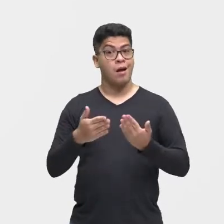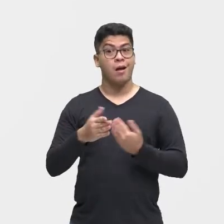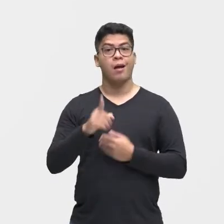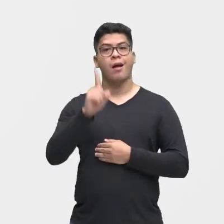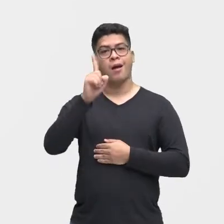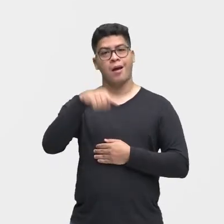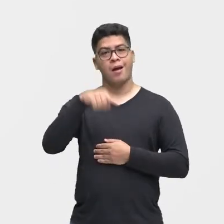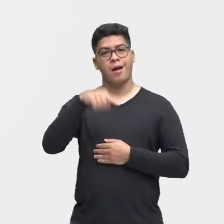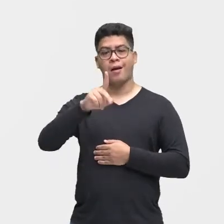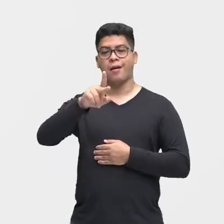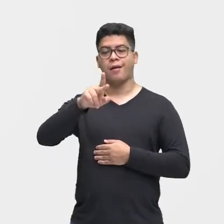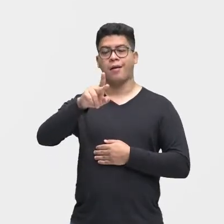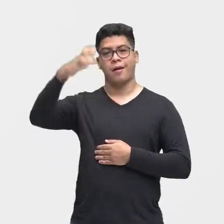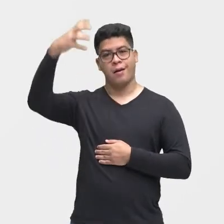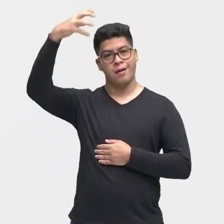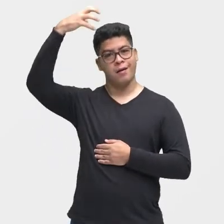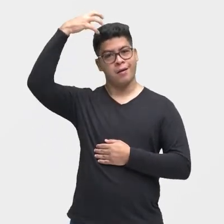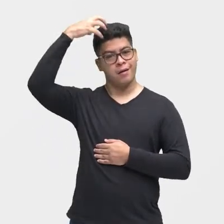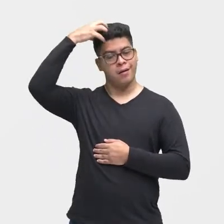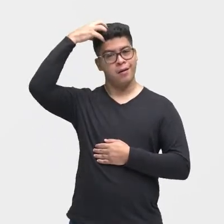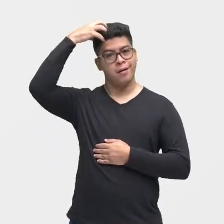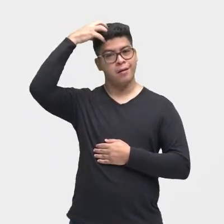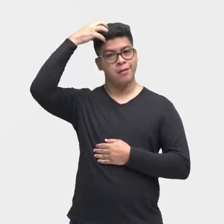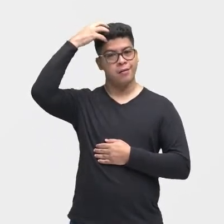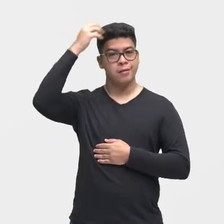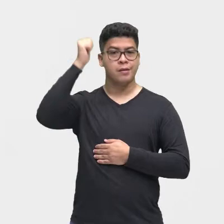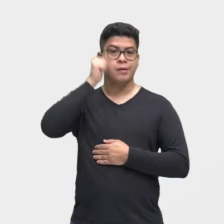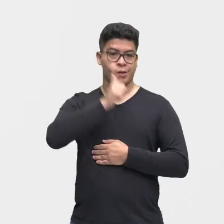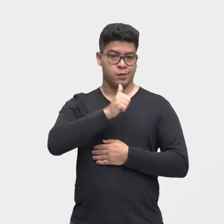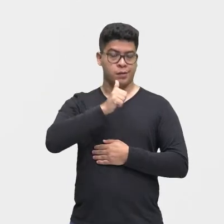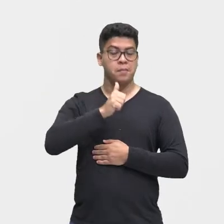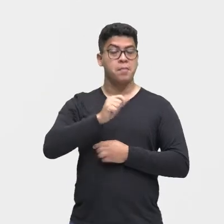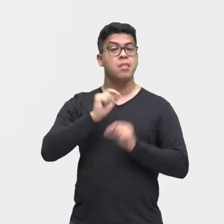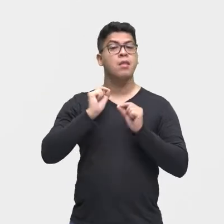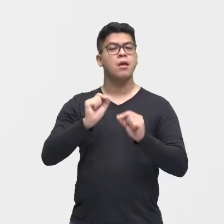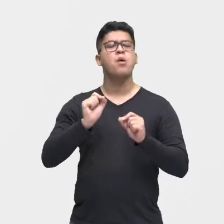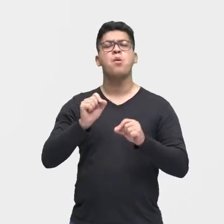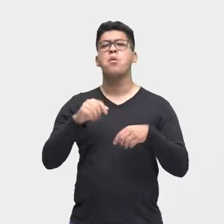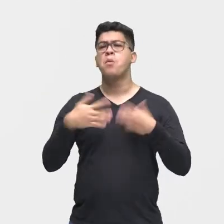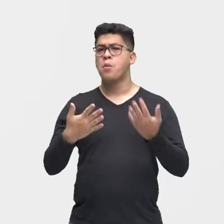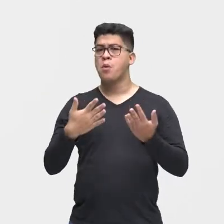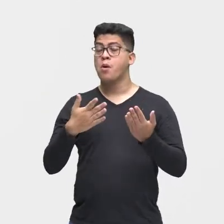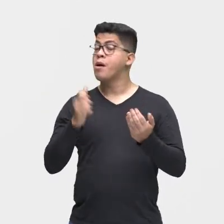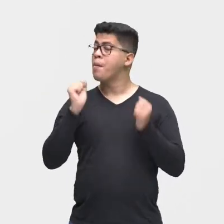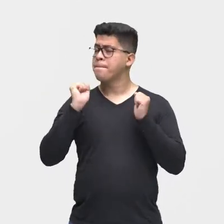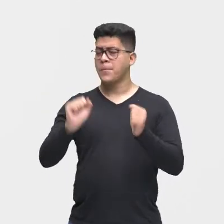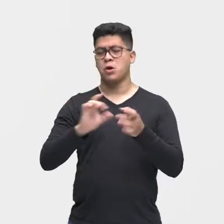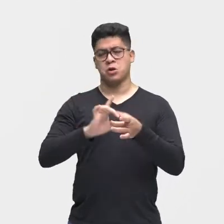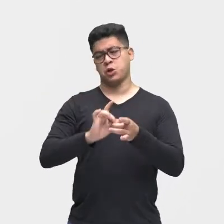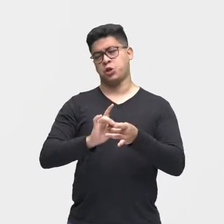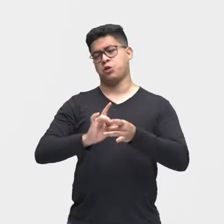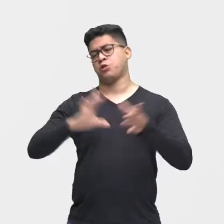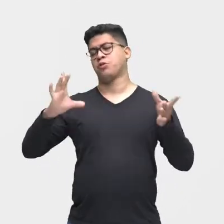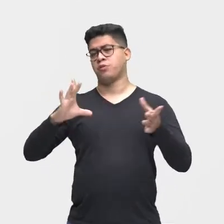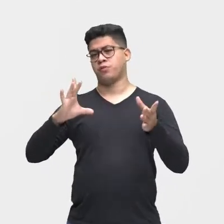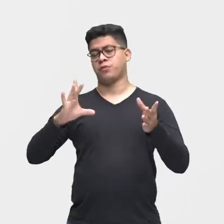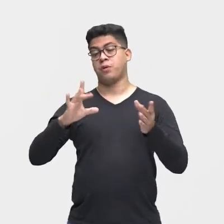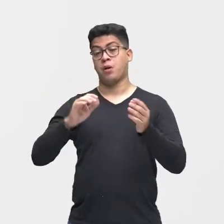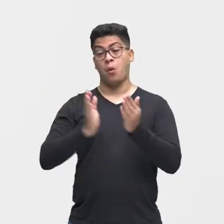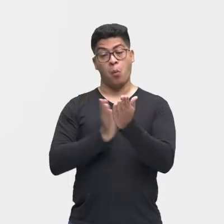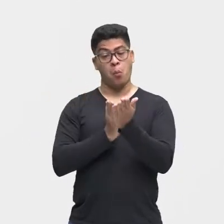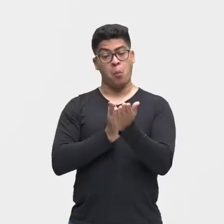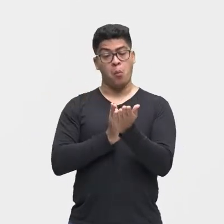rainha ou dama tá ela movimenta-se captura pela e horizontais ou diagonais